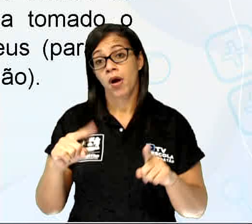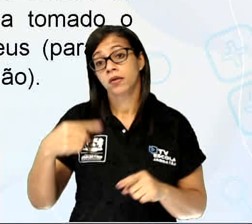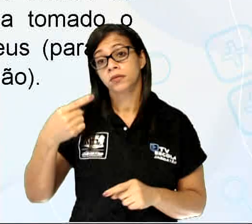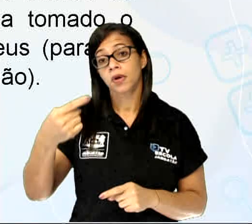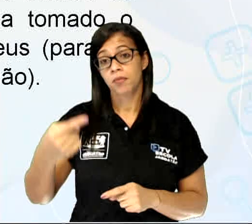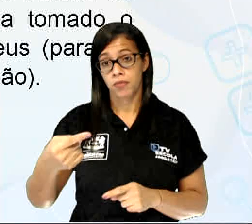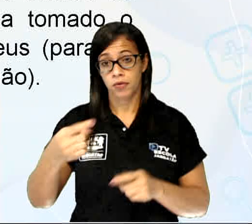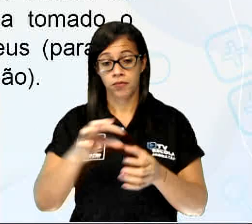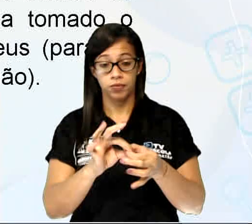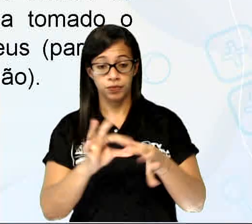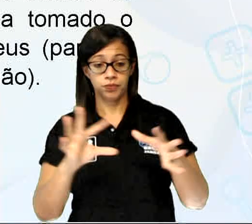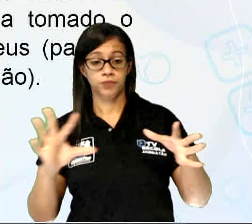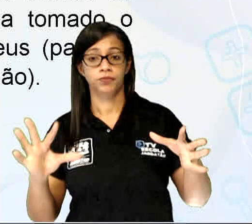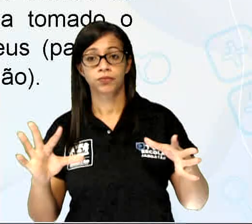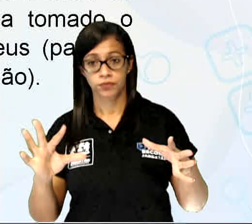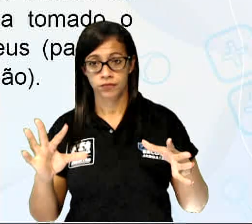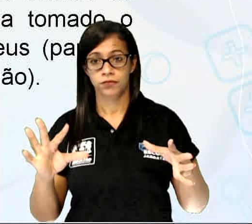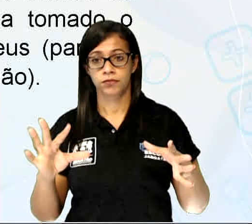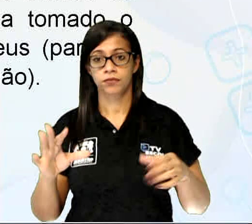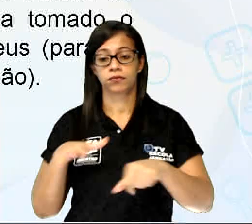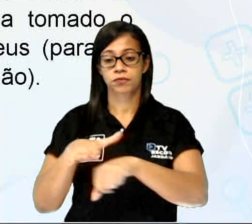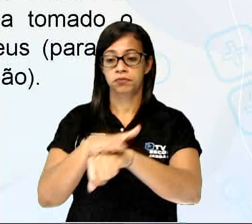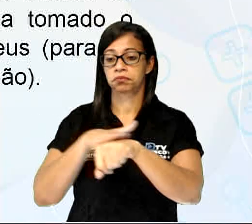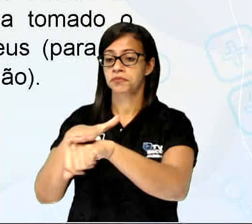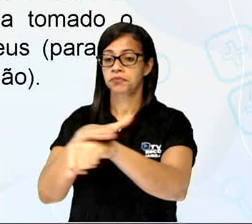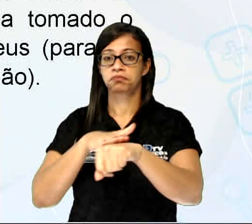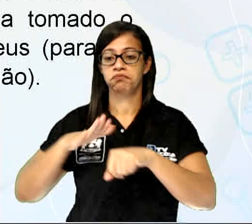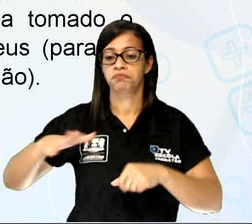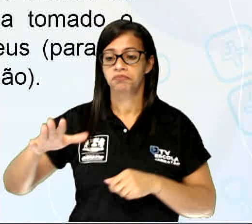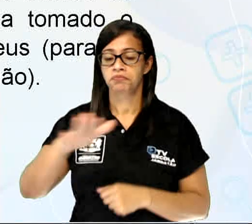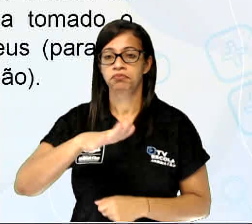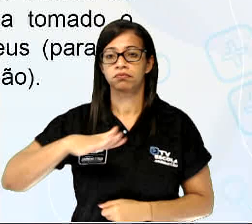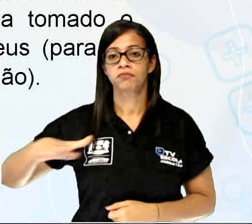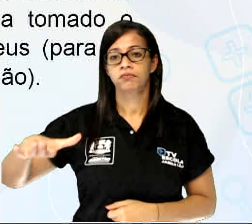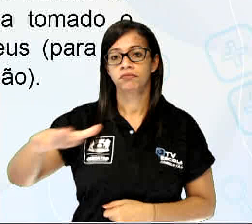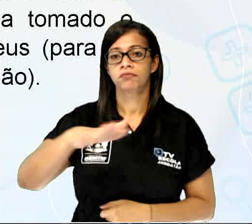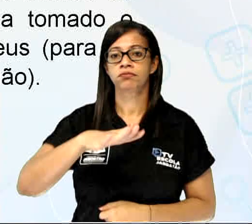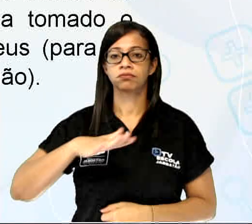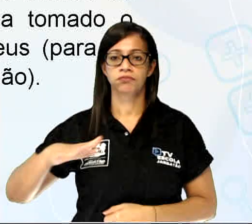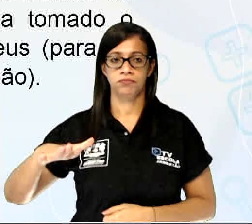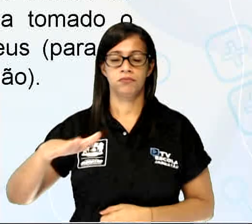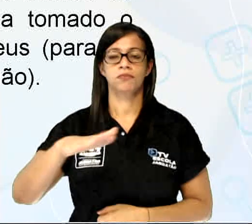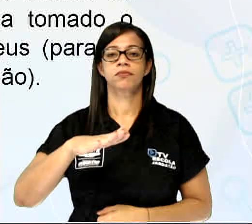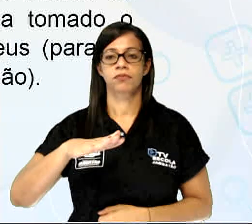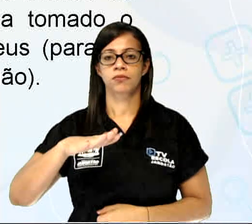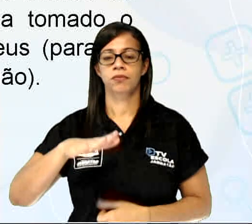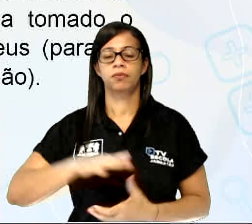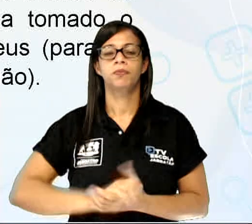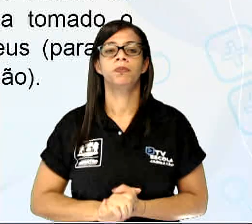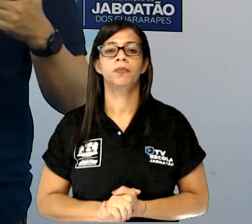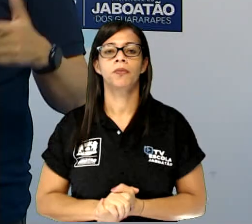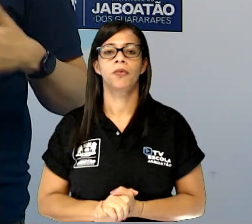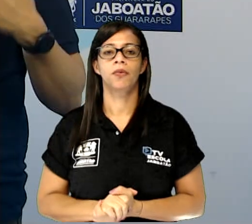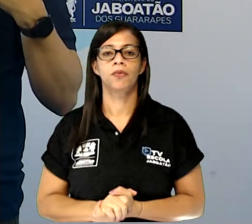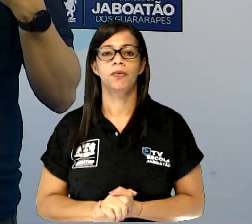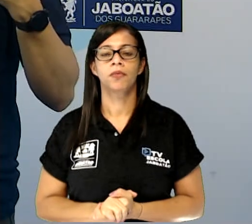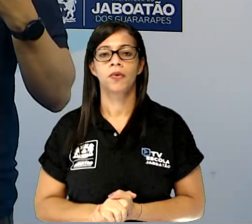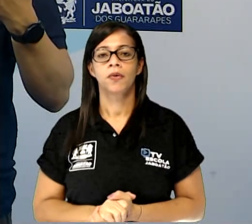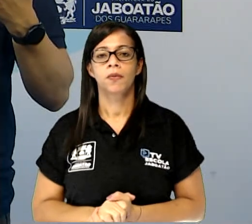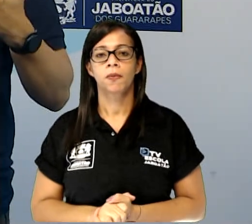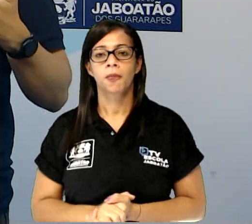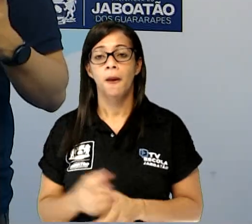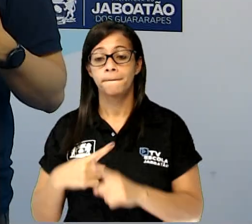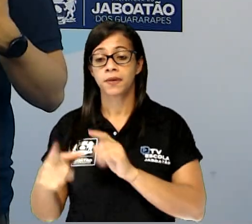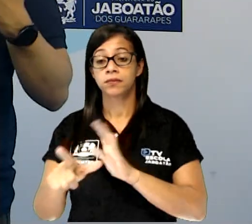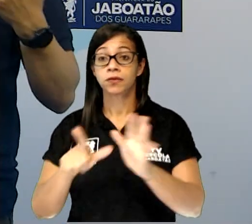e convenceu a burguesia alemã a aderir ao nazismo. Durante o tempo em que ficou preso, Hitler escreveu um